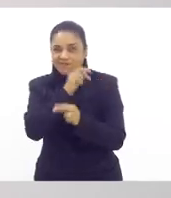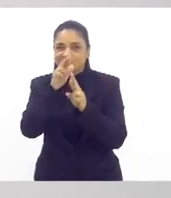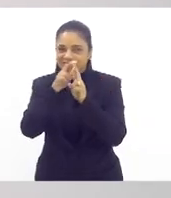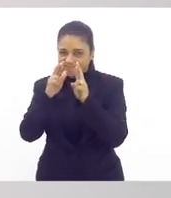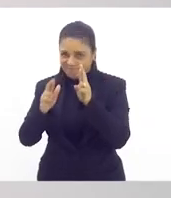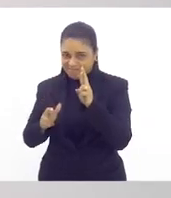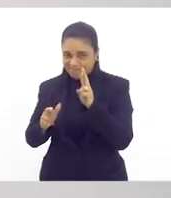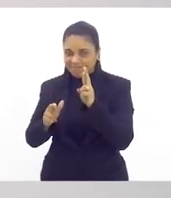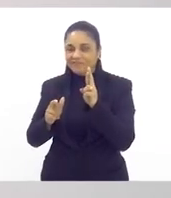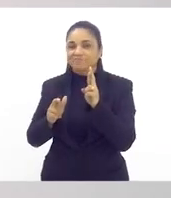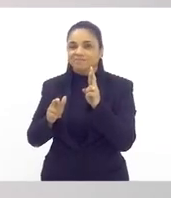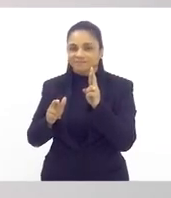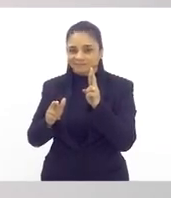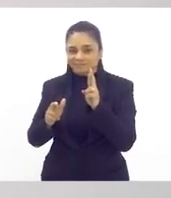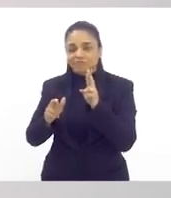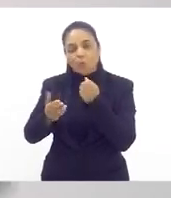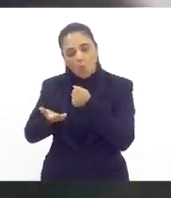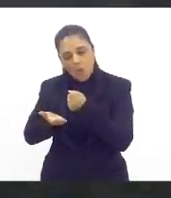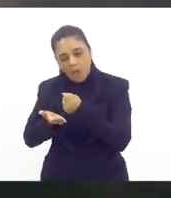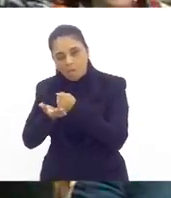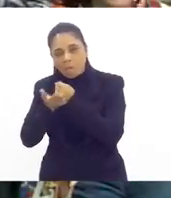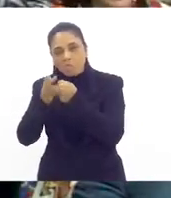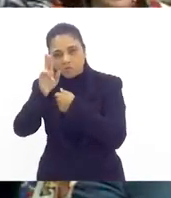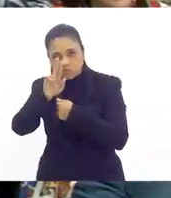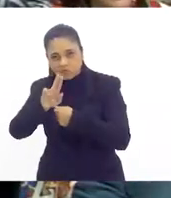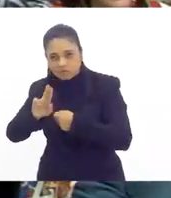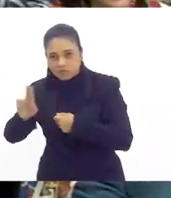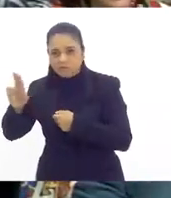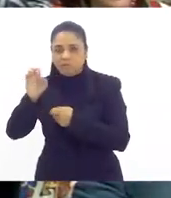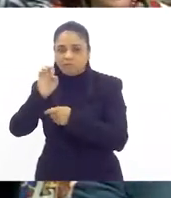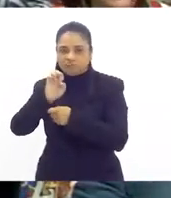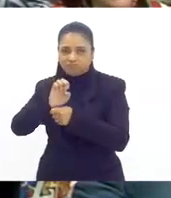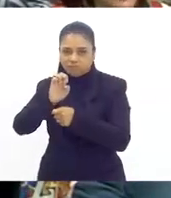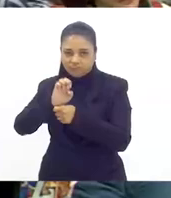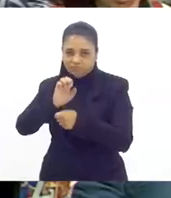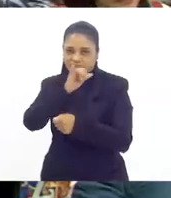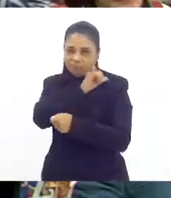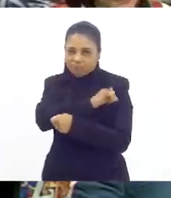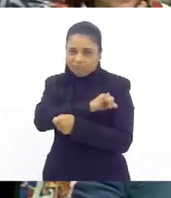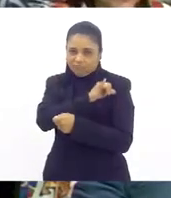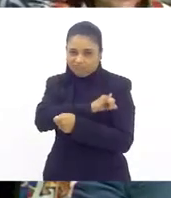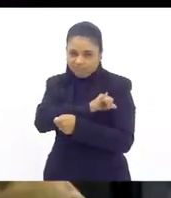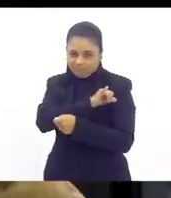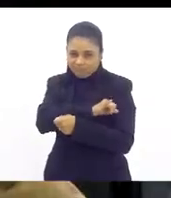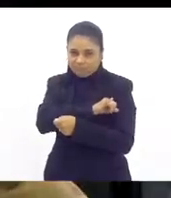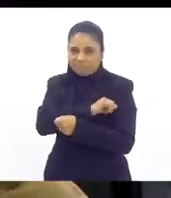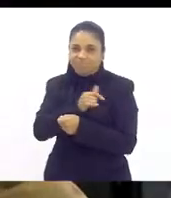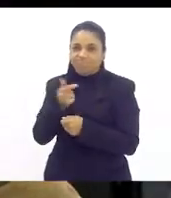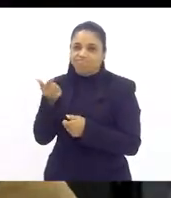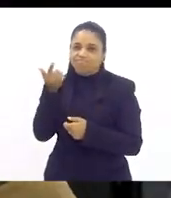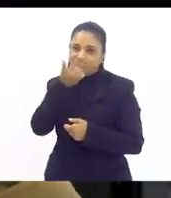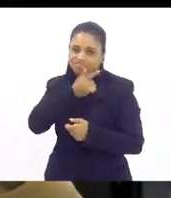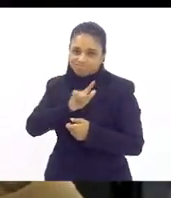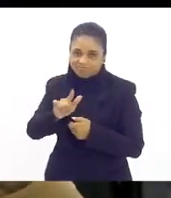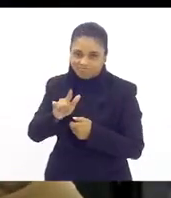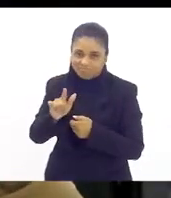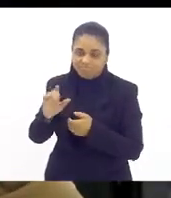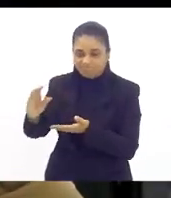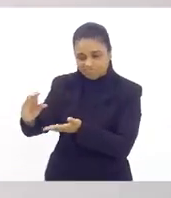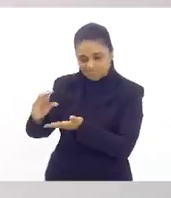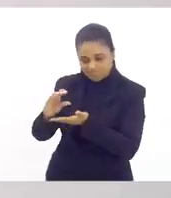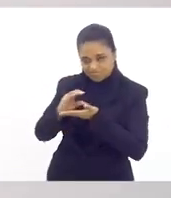Universidade vai ser com o apoio da Universidade do Estado do Rio de Janeiro que nós vamos executar esse